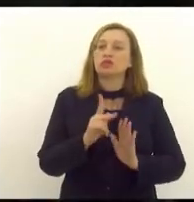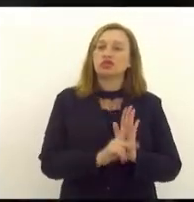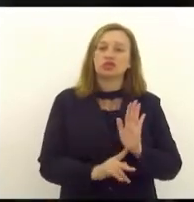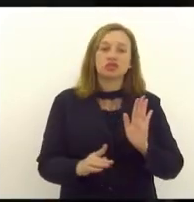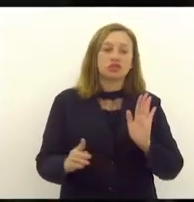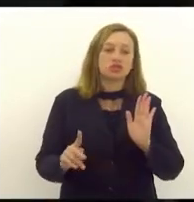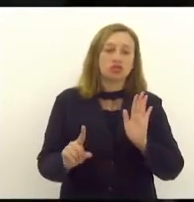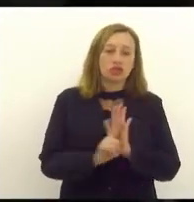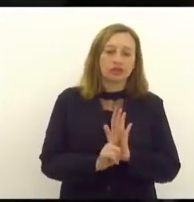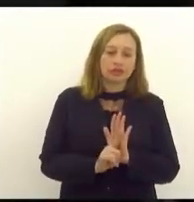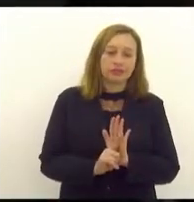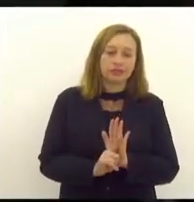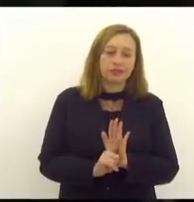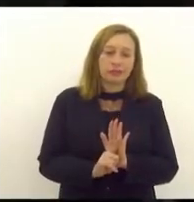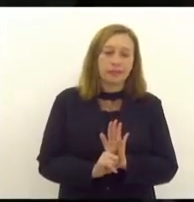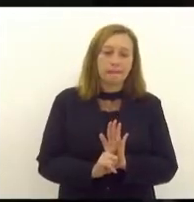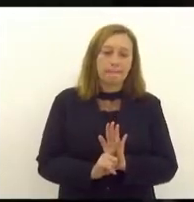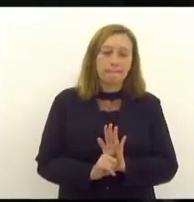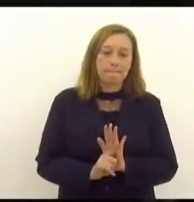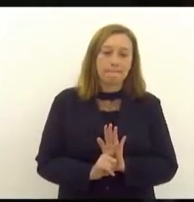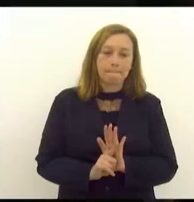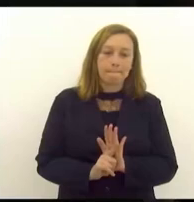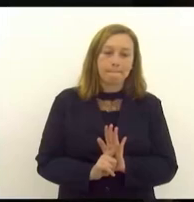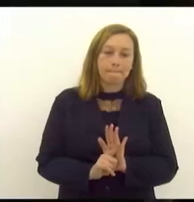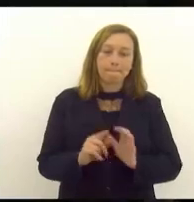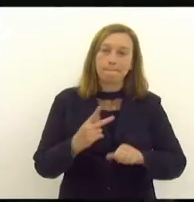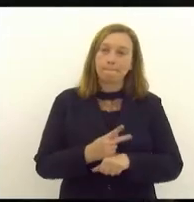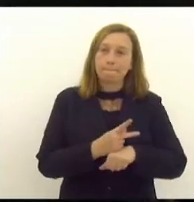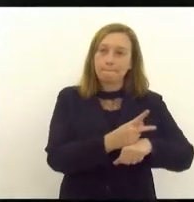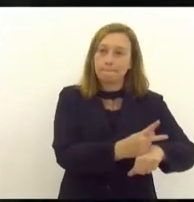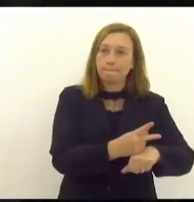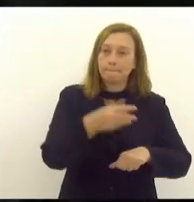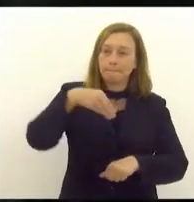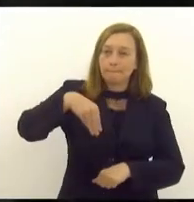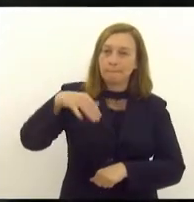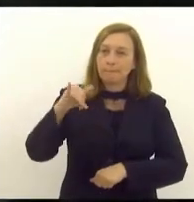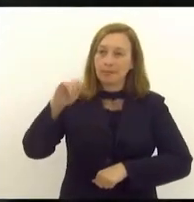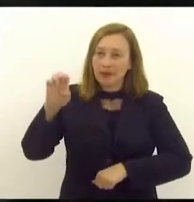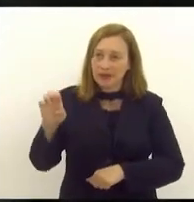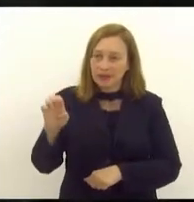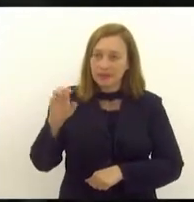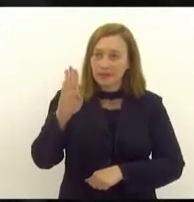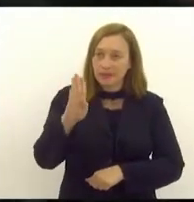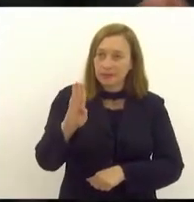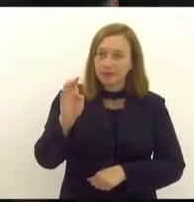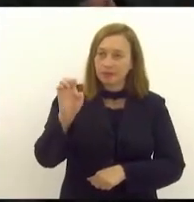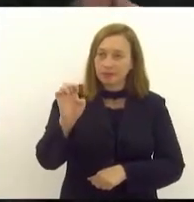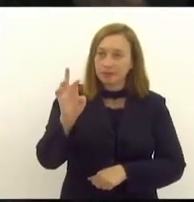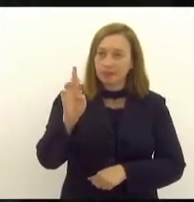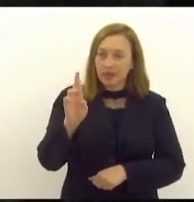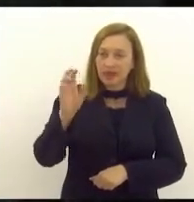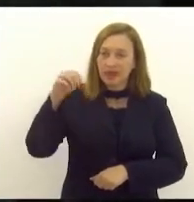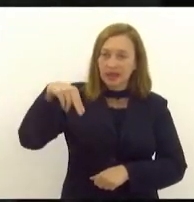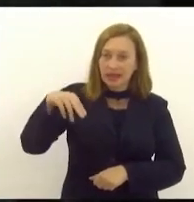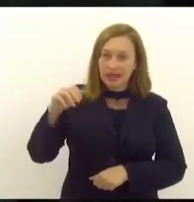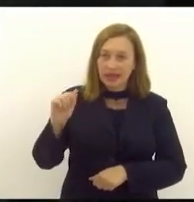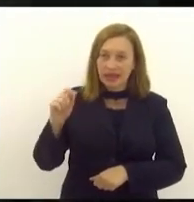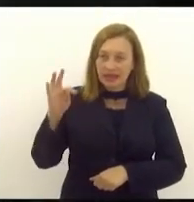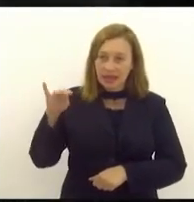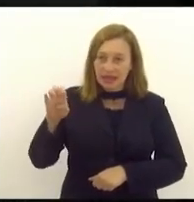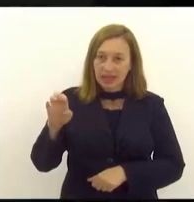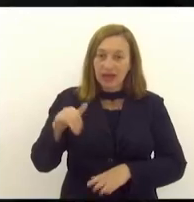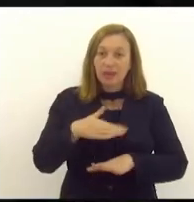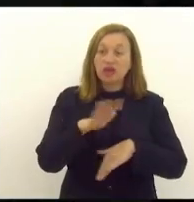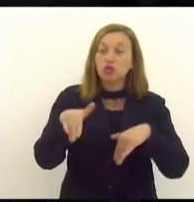lei e eu criando prêmio mãe Bernadete para todos aqueles